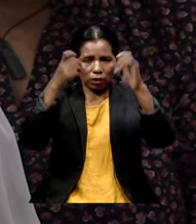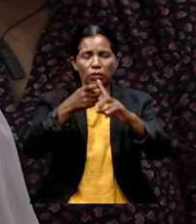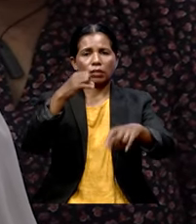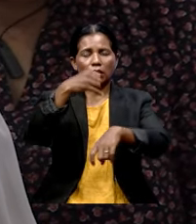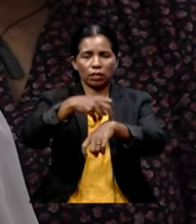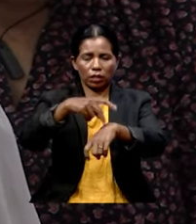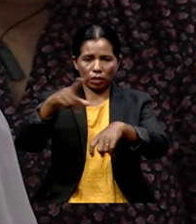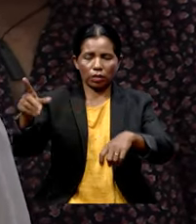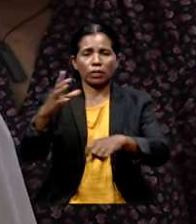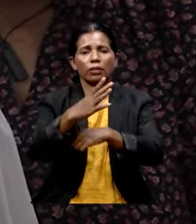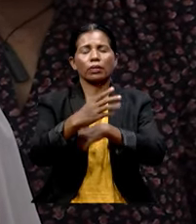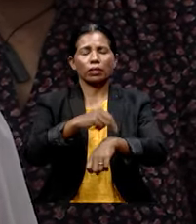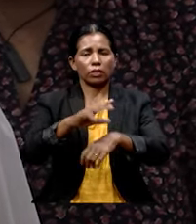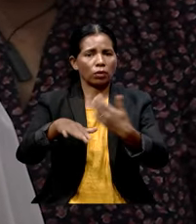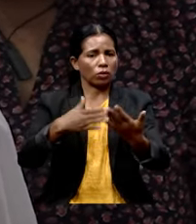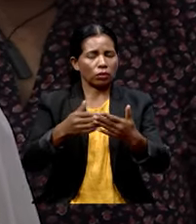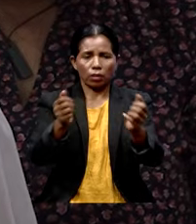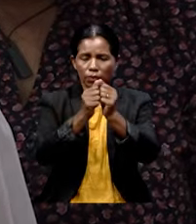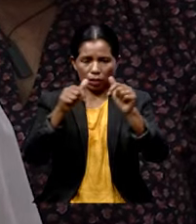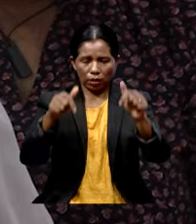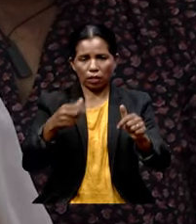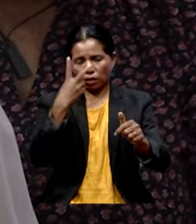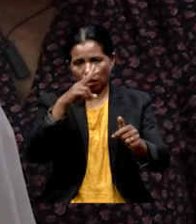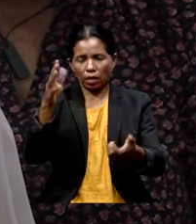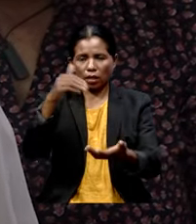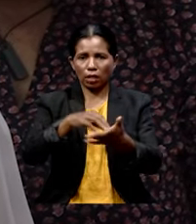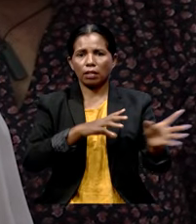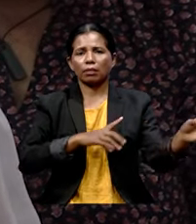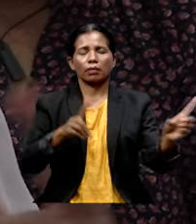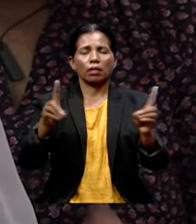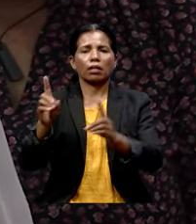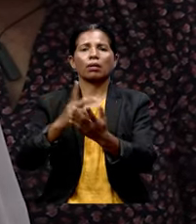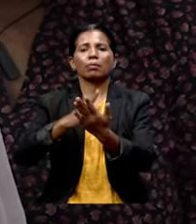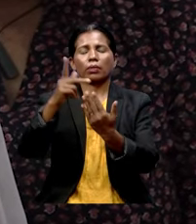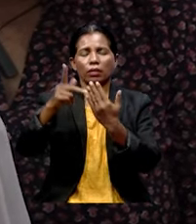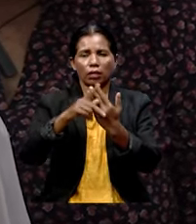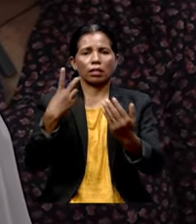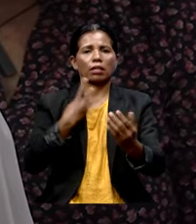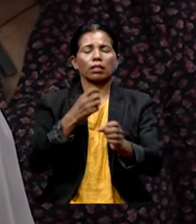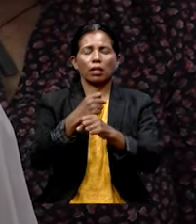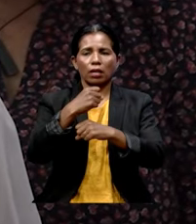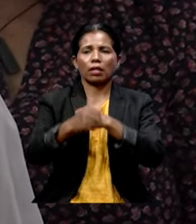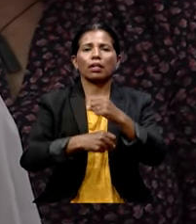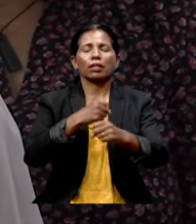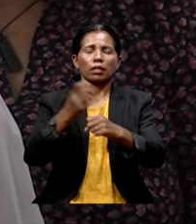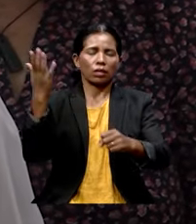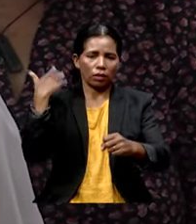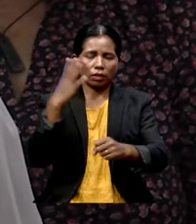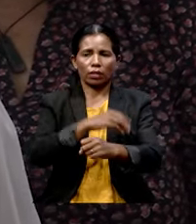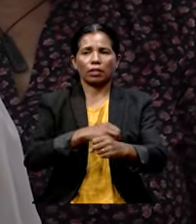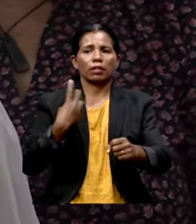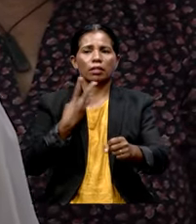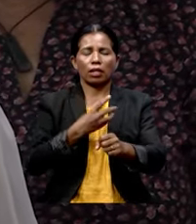internacional não é mais nacional o todo muito que né a tua refila fala implementação do programa e tá halo e a tinan liba normalmente tá